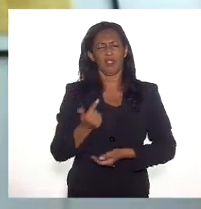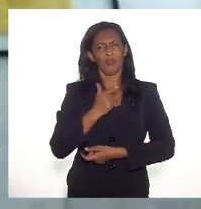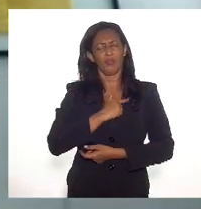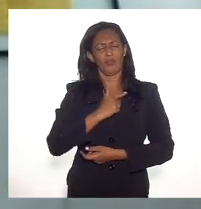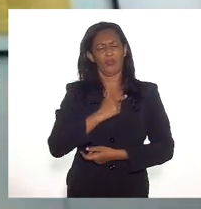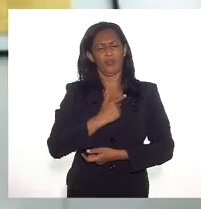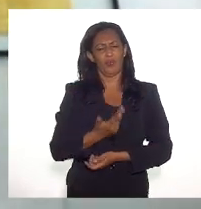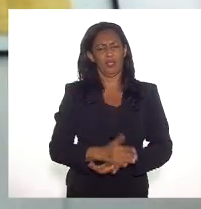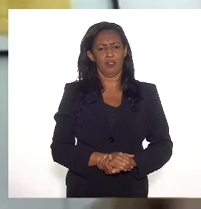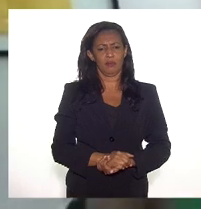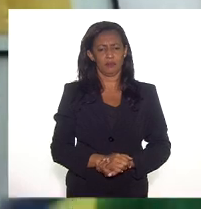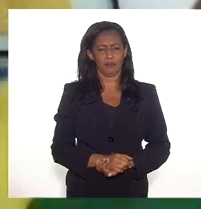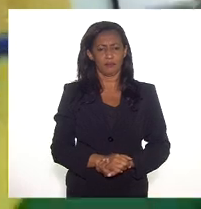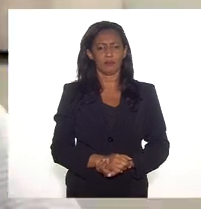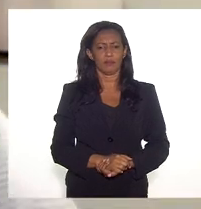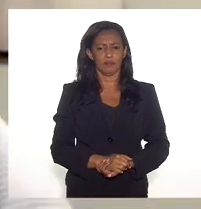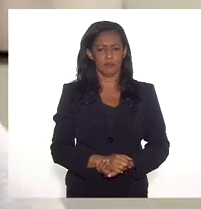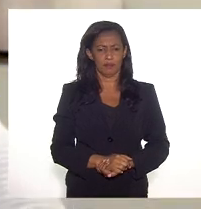O Amorim...